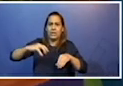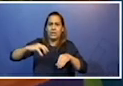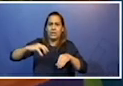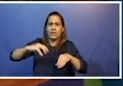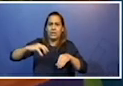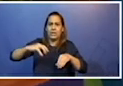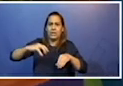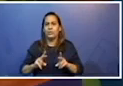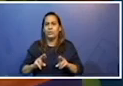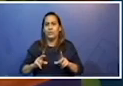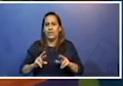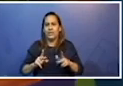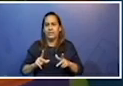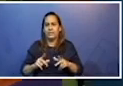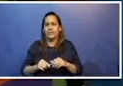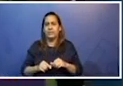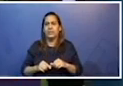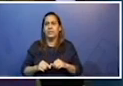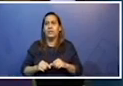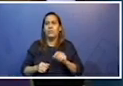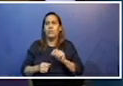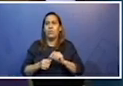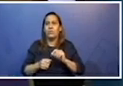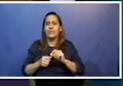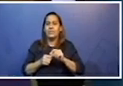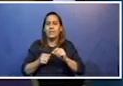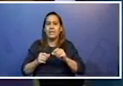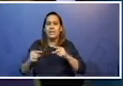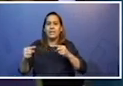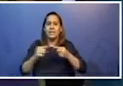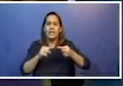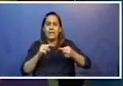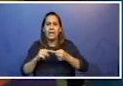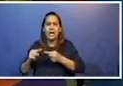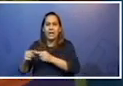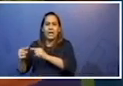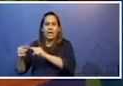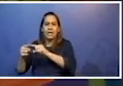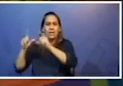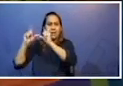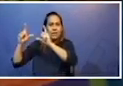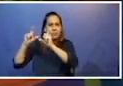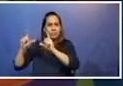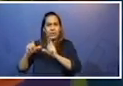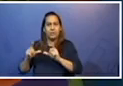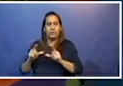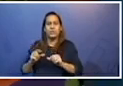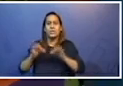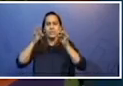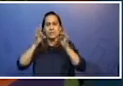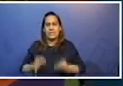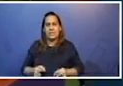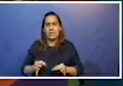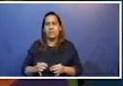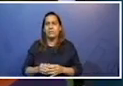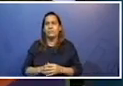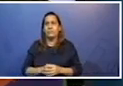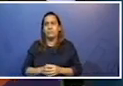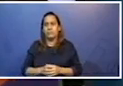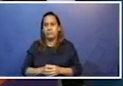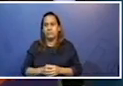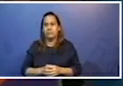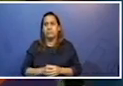e o tatu galinha. Vocês vão fazer o quê? Ligar cada descrição à imagem correspondente. Então, quem é o tatu